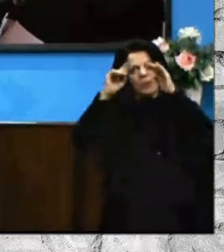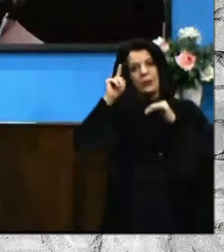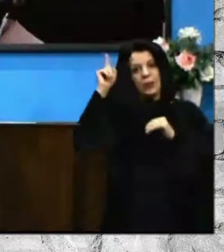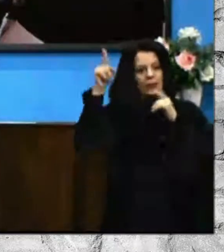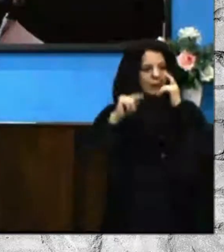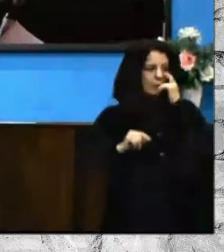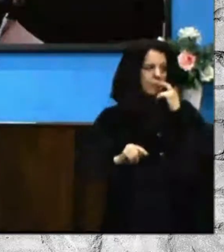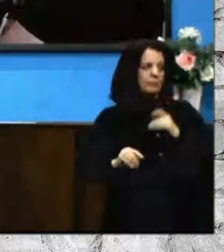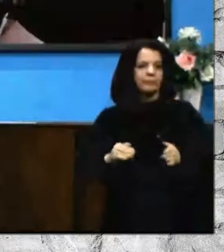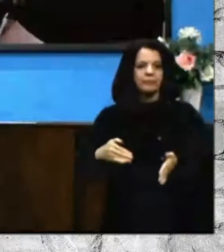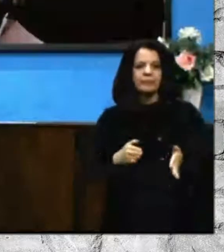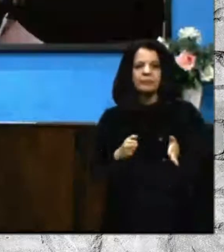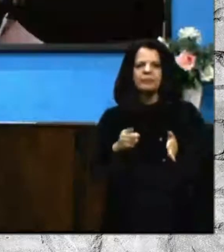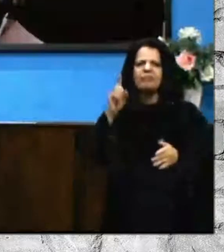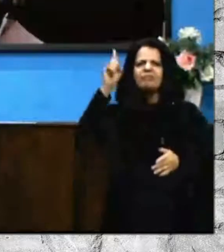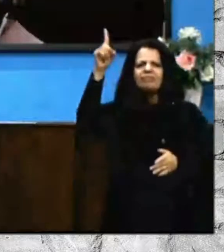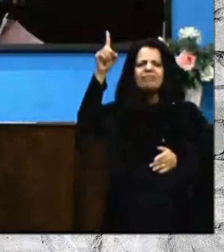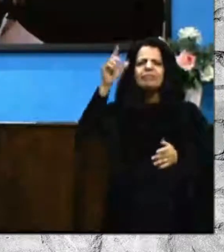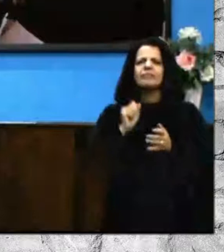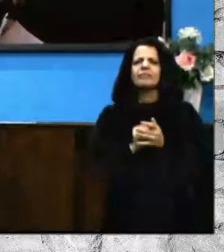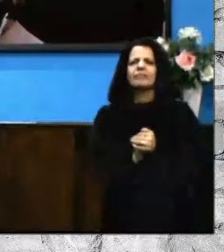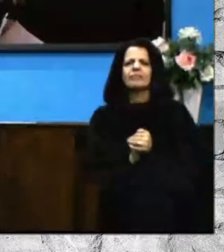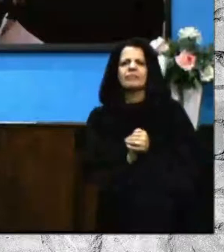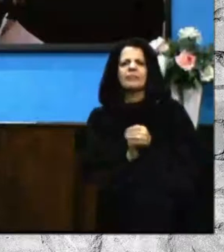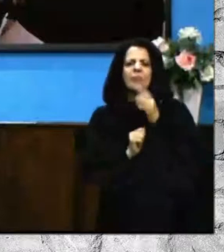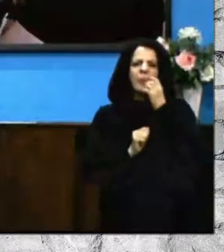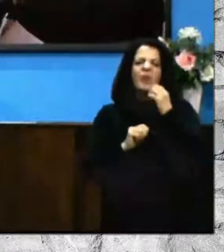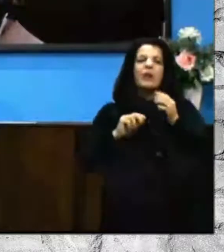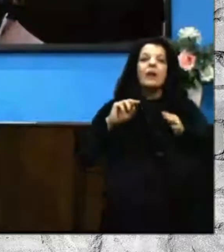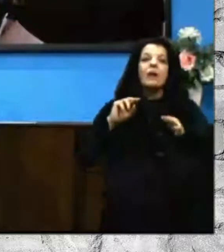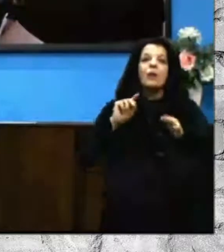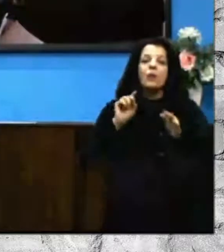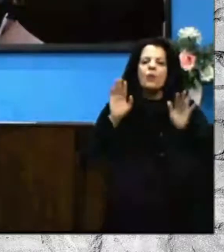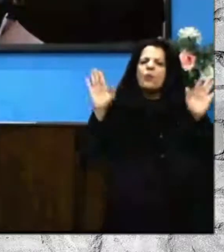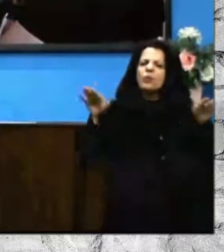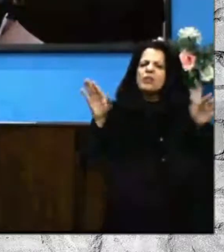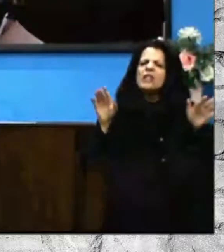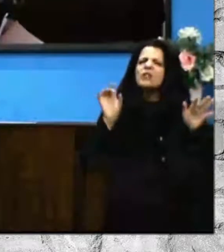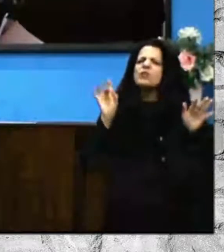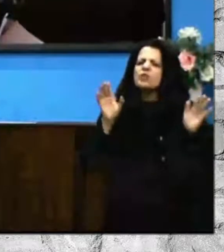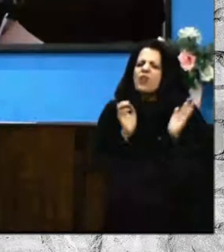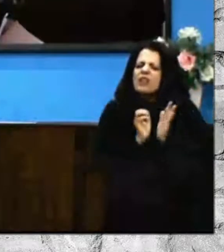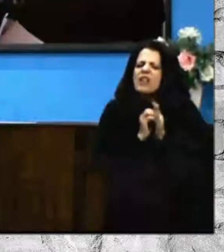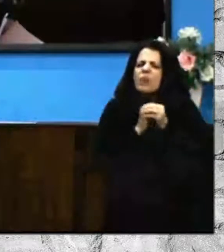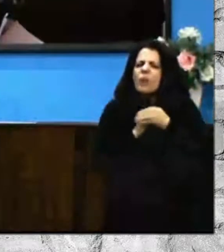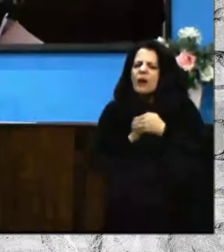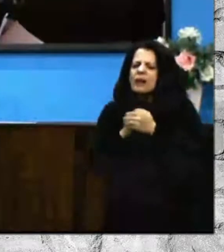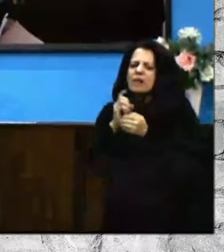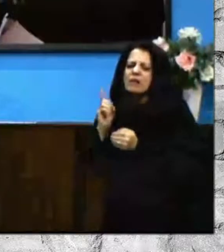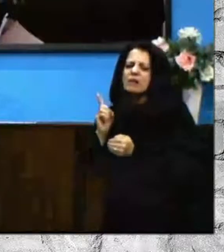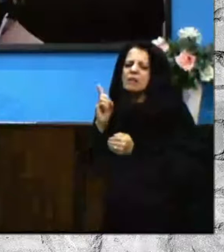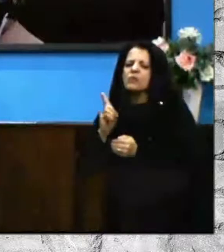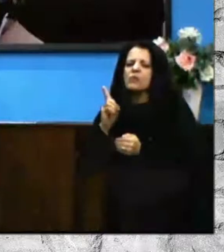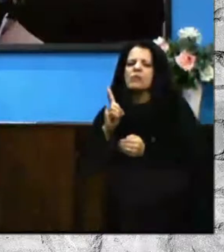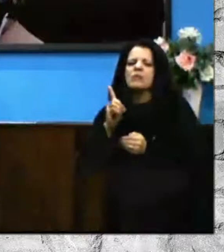de Deus. Ou seja, a promessa da guarda de anjos só seria válida se o caminhante estivesse dentro dos